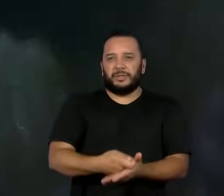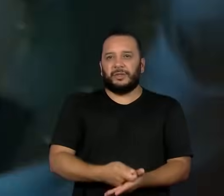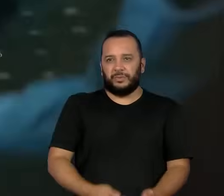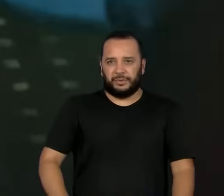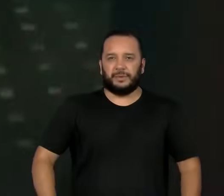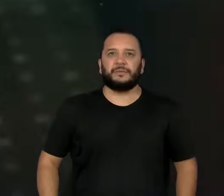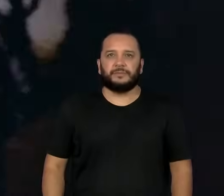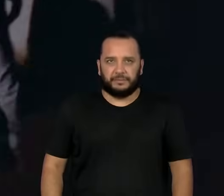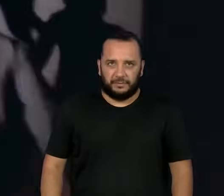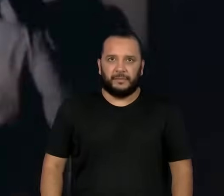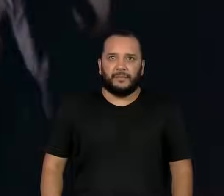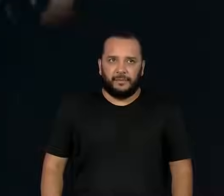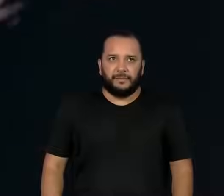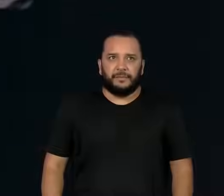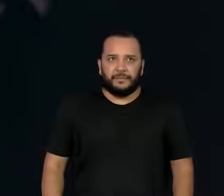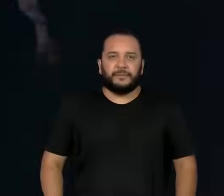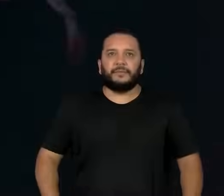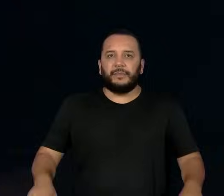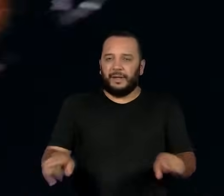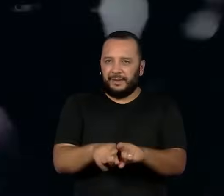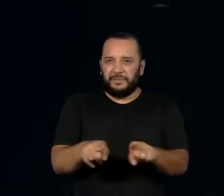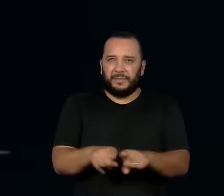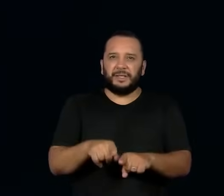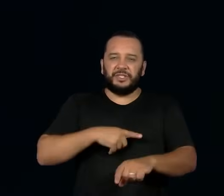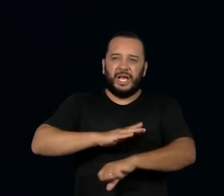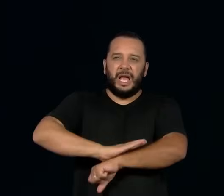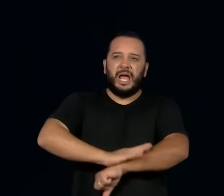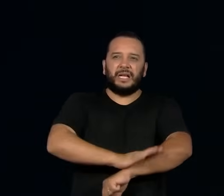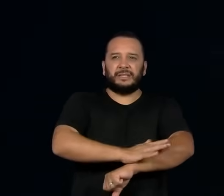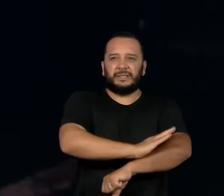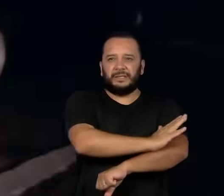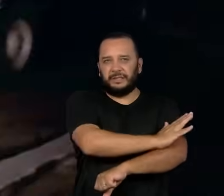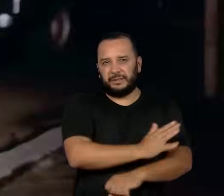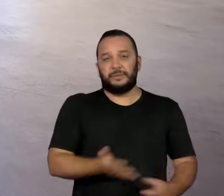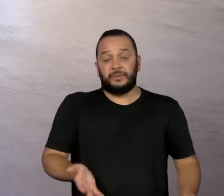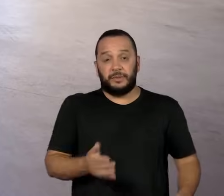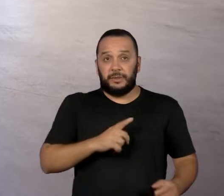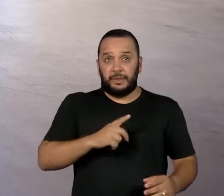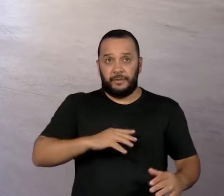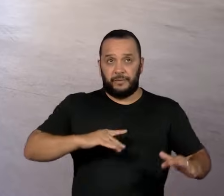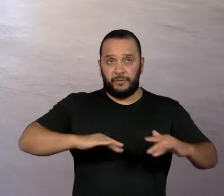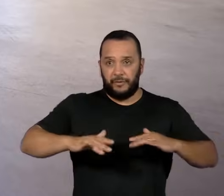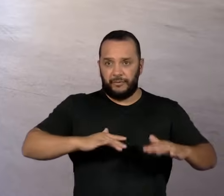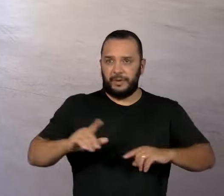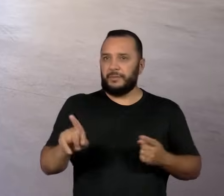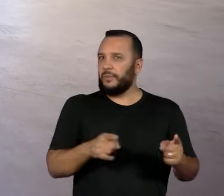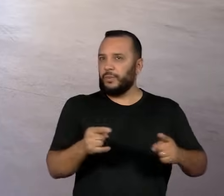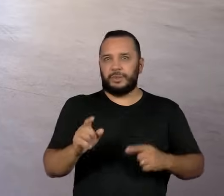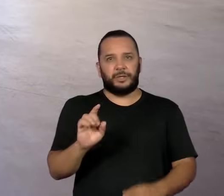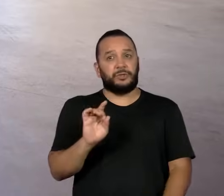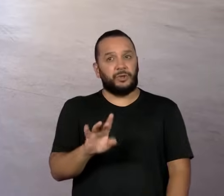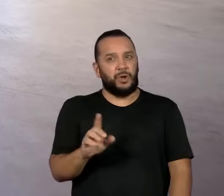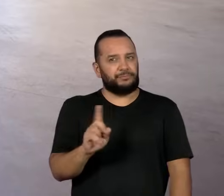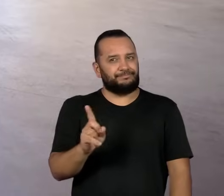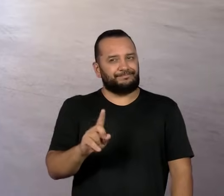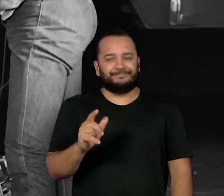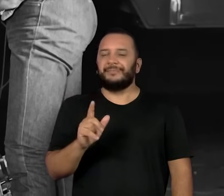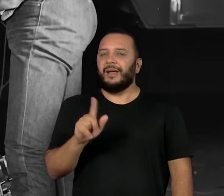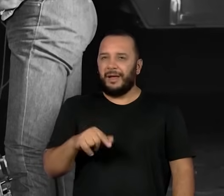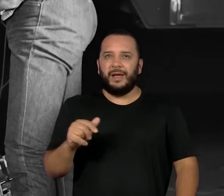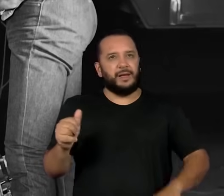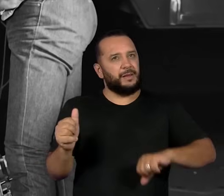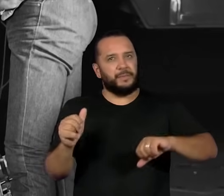sua questão maior, que era o racismo. Não foi um movimento só musical, né? Foi uma revolução